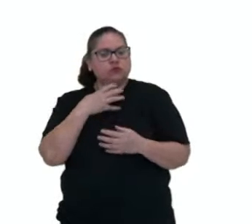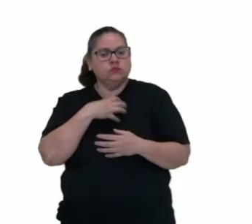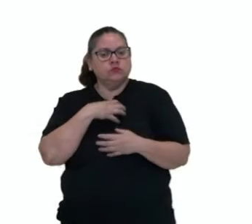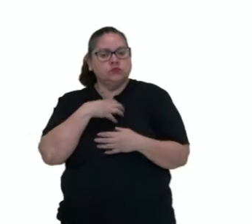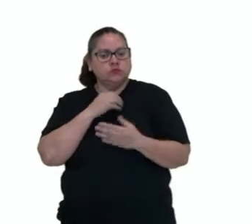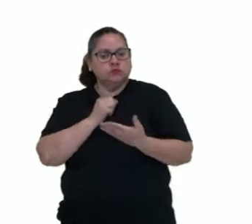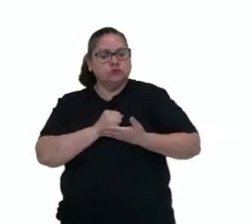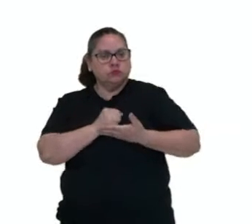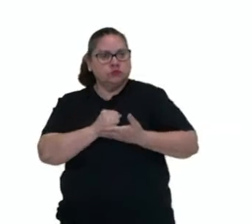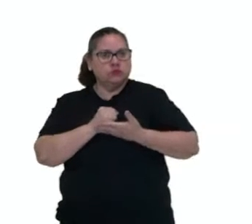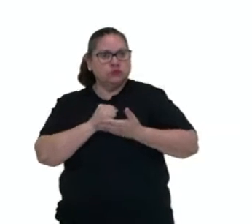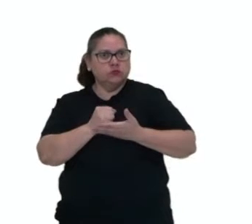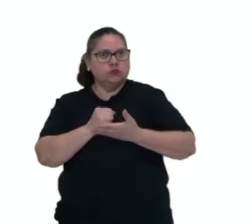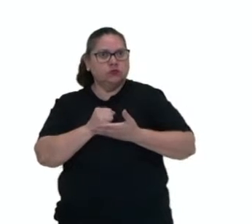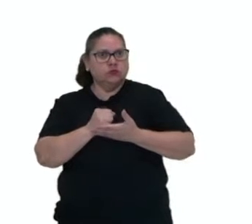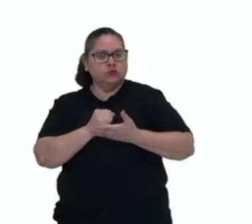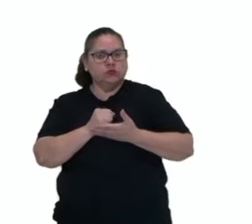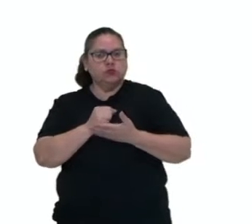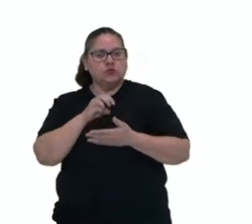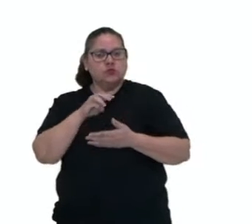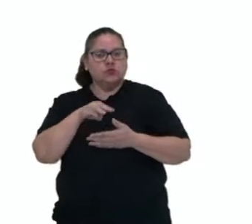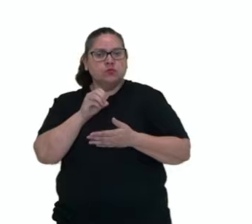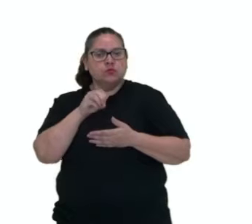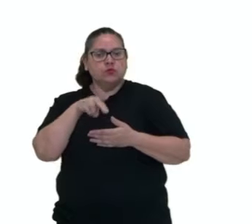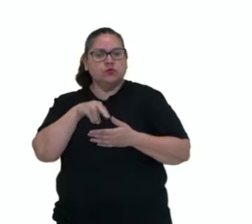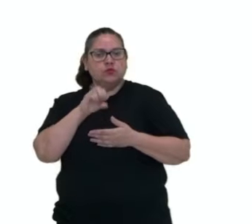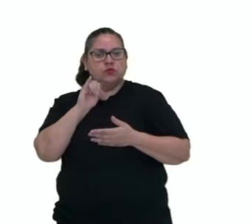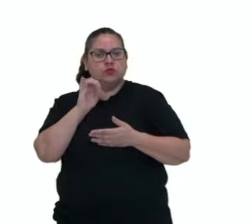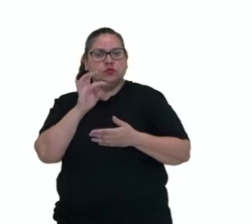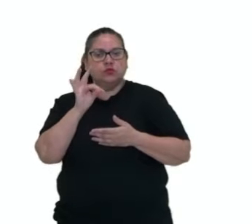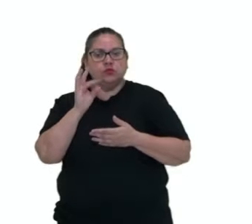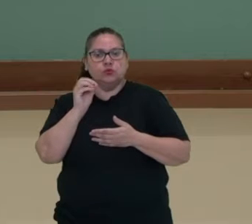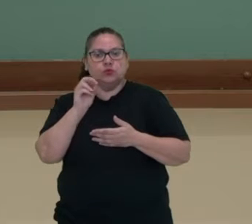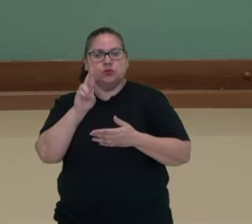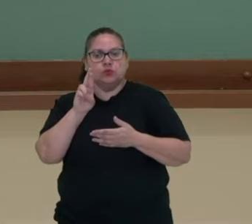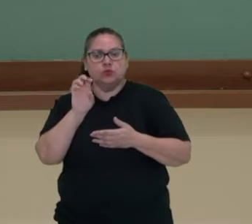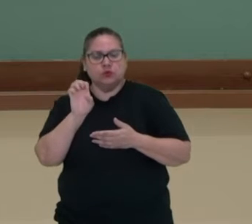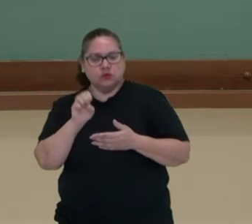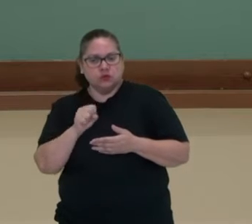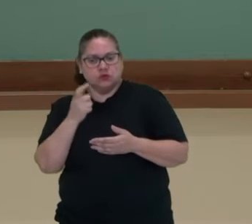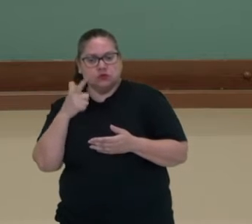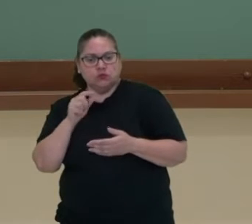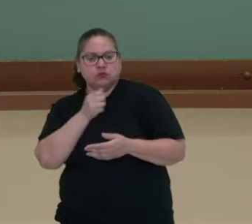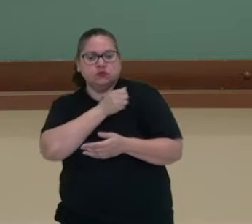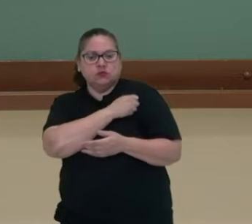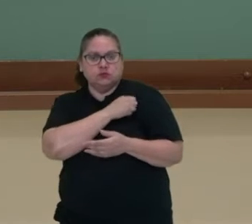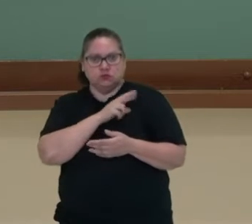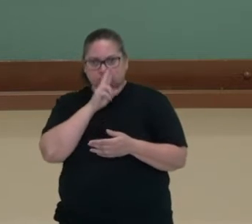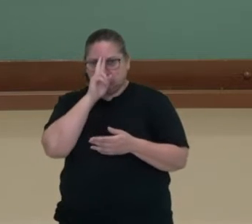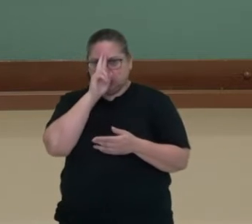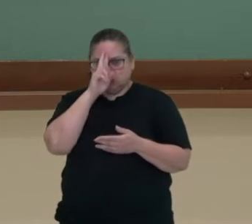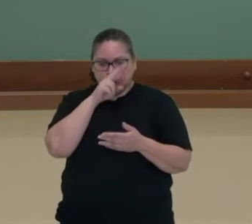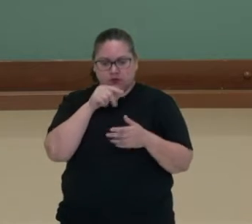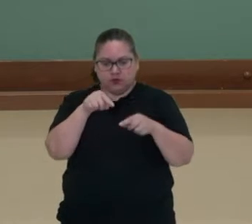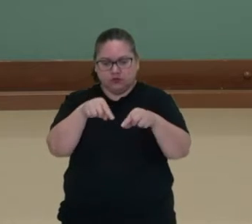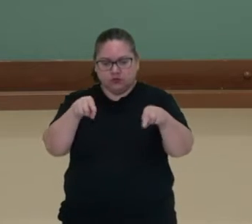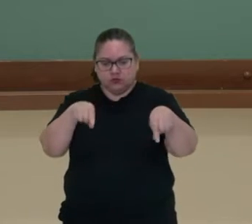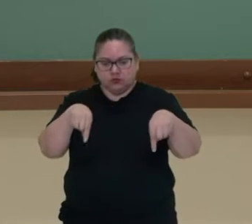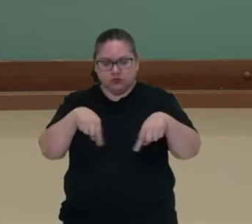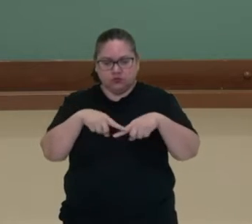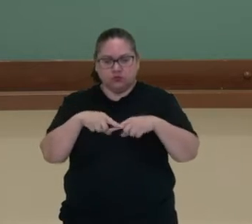de colaborar com os monitores e demais alunos. Então a gente vai falar sobre o chefe de turma,